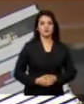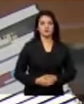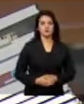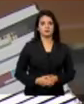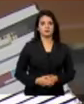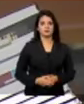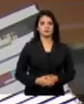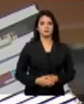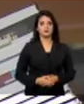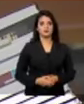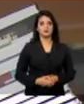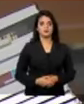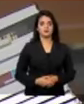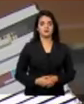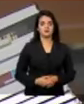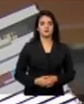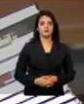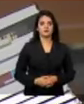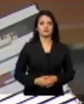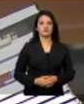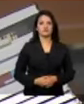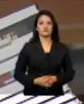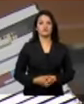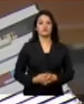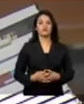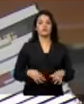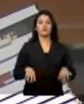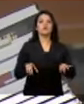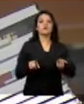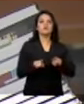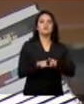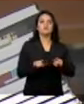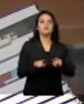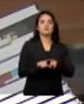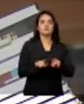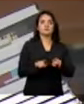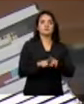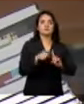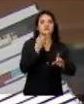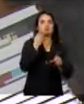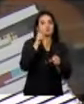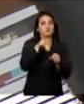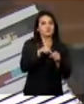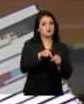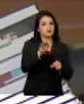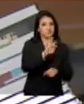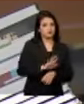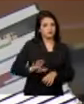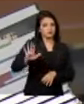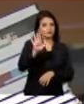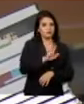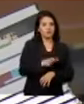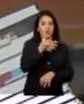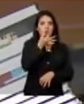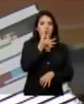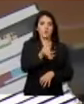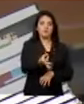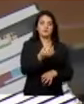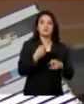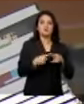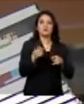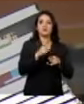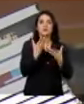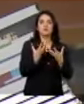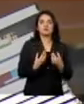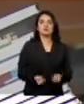Em manifestação, a Procuradoria-Geral da República opina pela inadmissão das ações ante